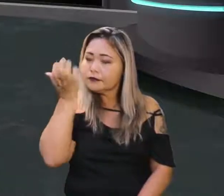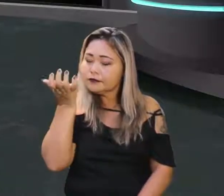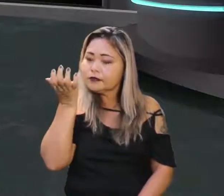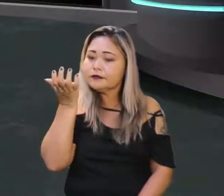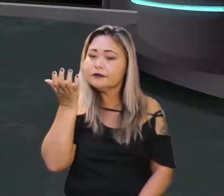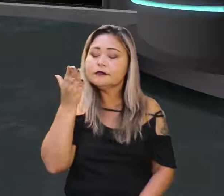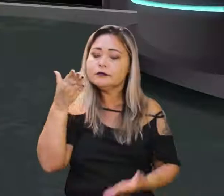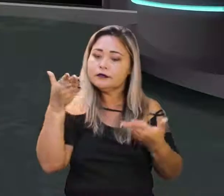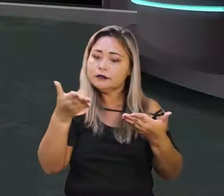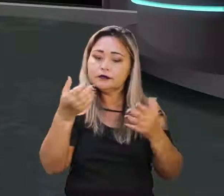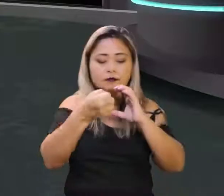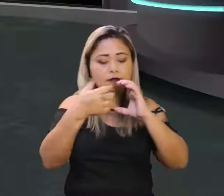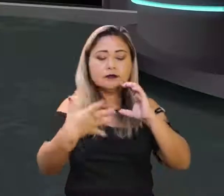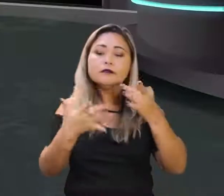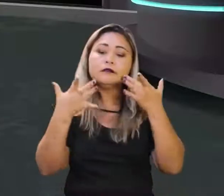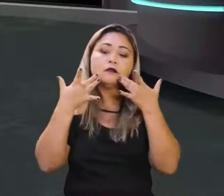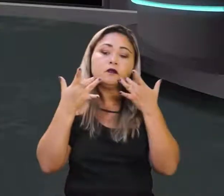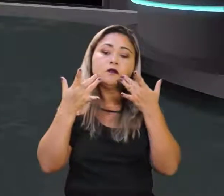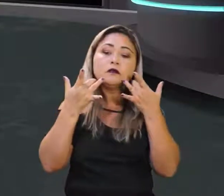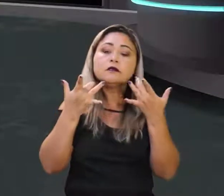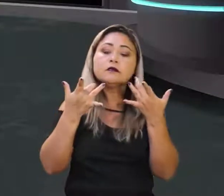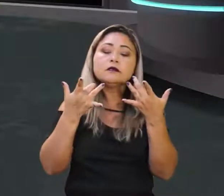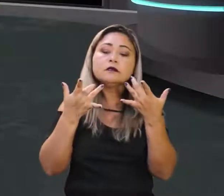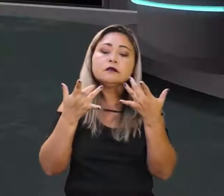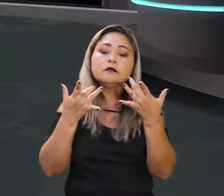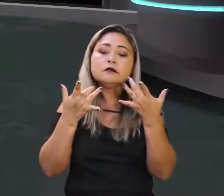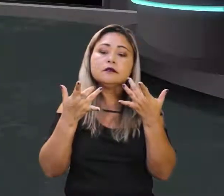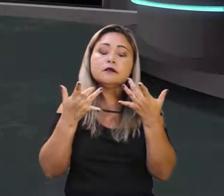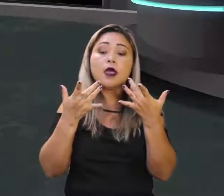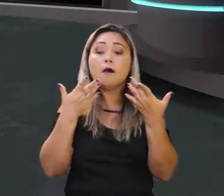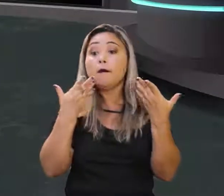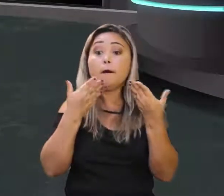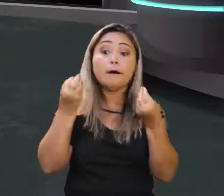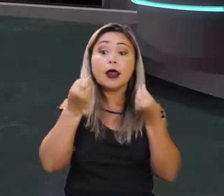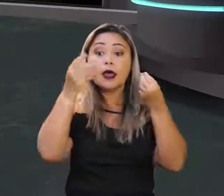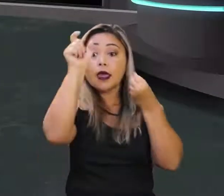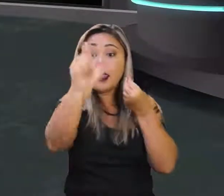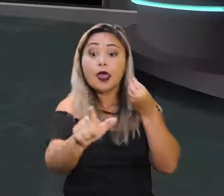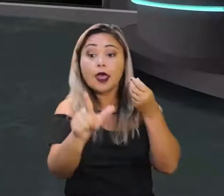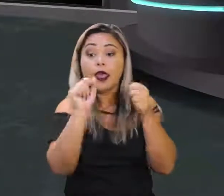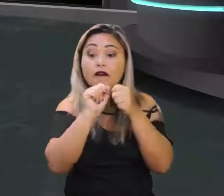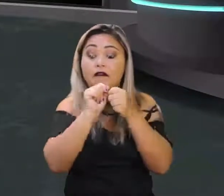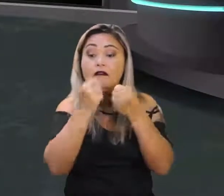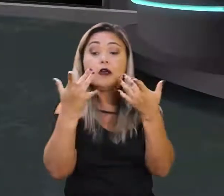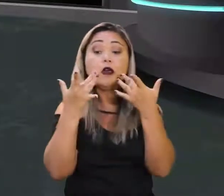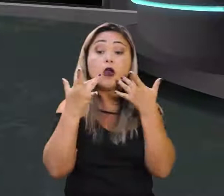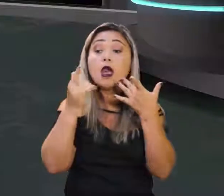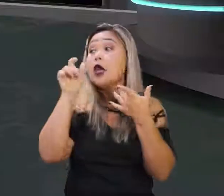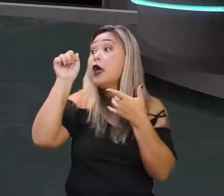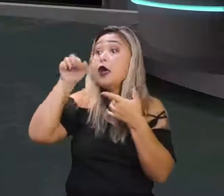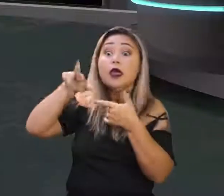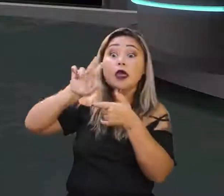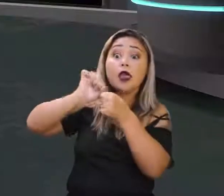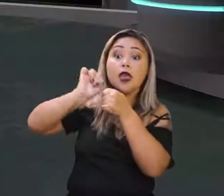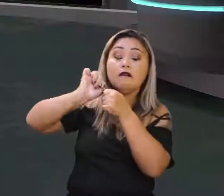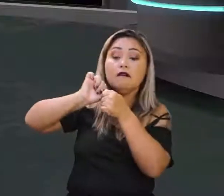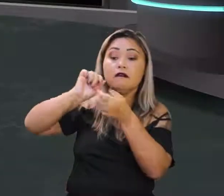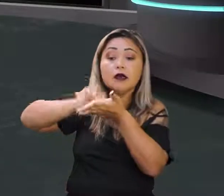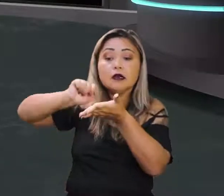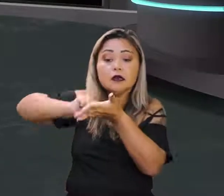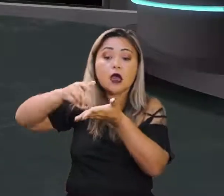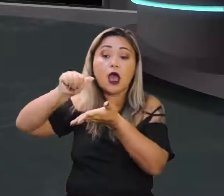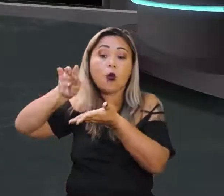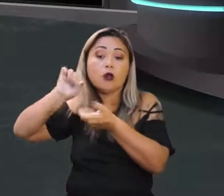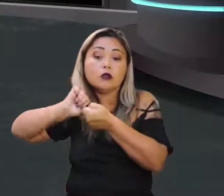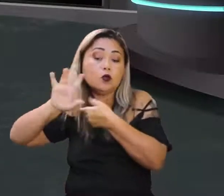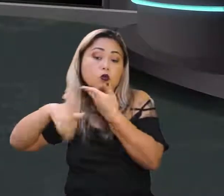né, sobre as características do teatro, para quem é feita uma peça teatral, quem faz são os atores,